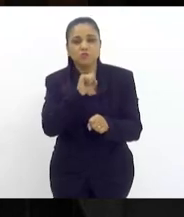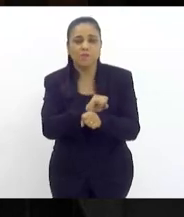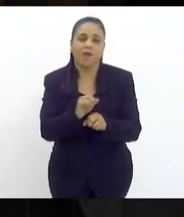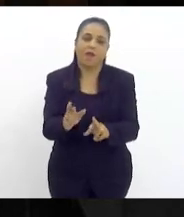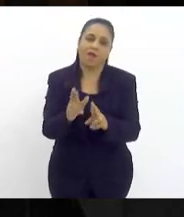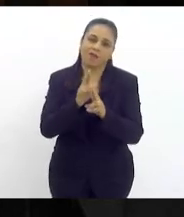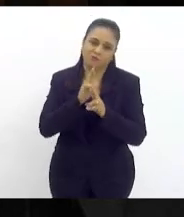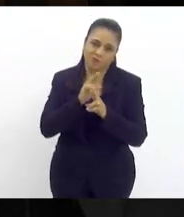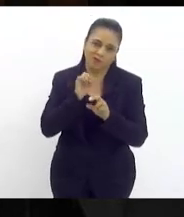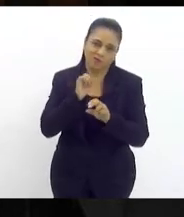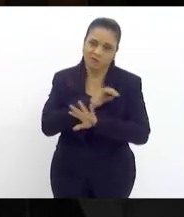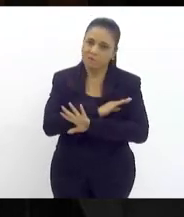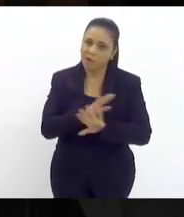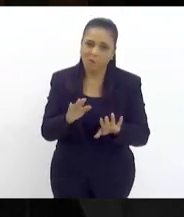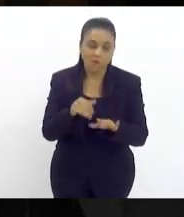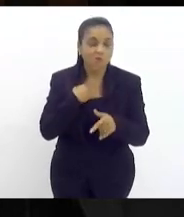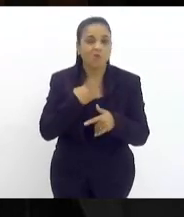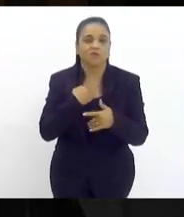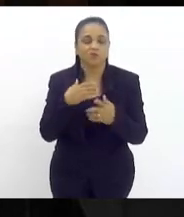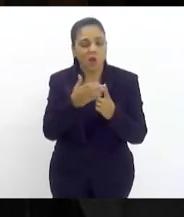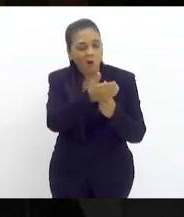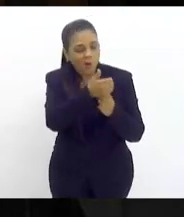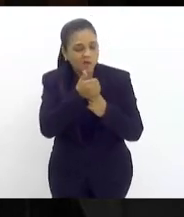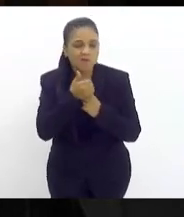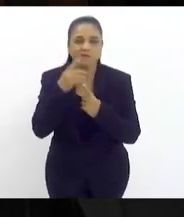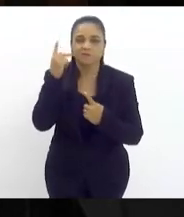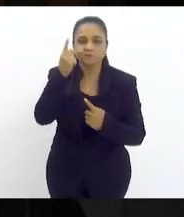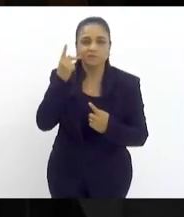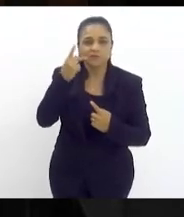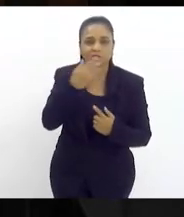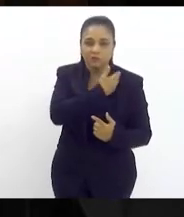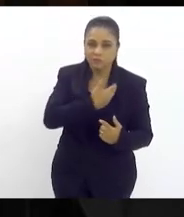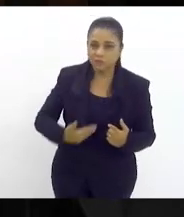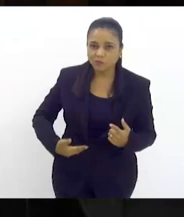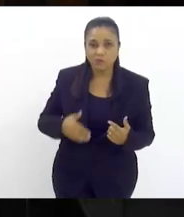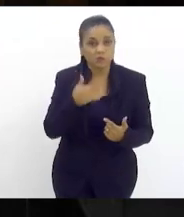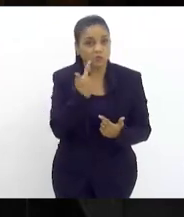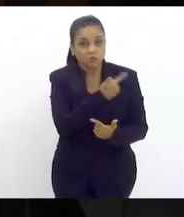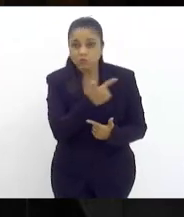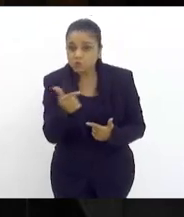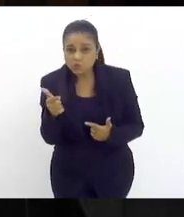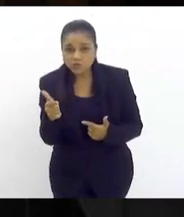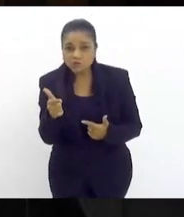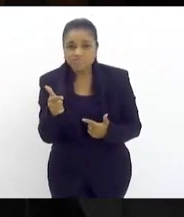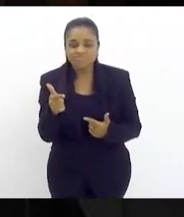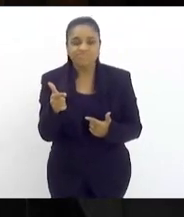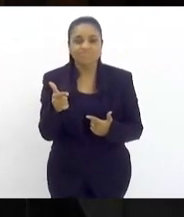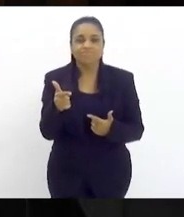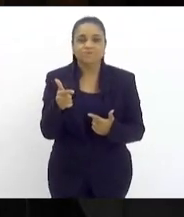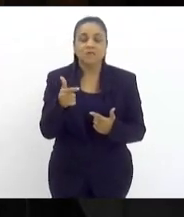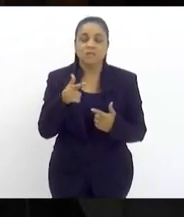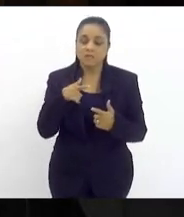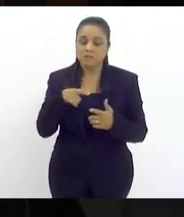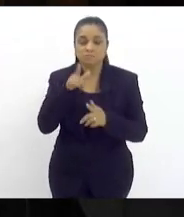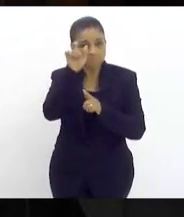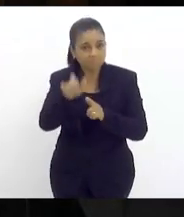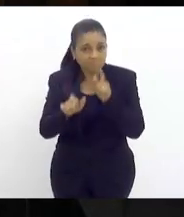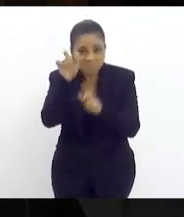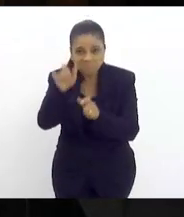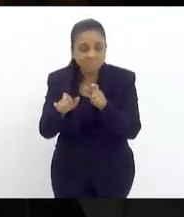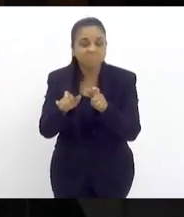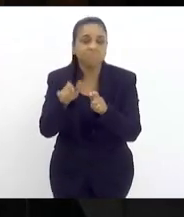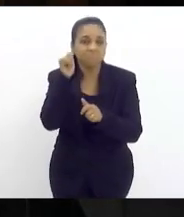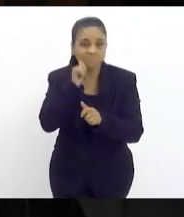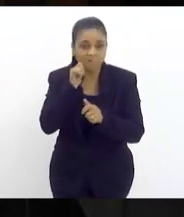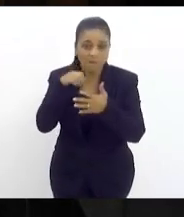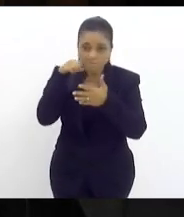resposta de acolhimento, de políticas públicas que não vinha, e botaram a mão na massa. A gente